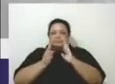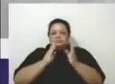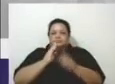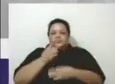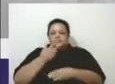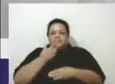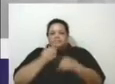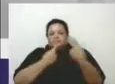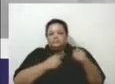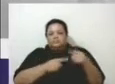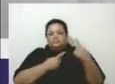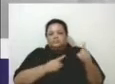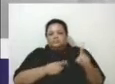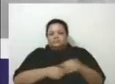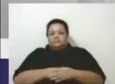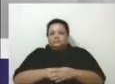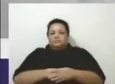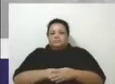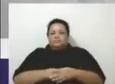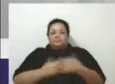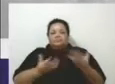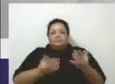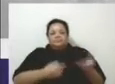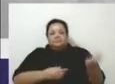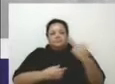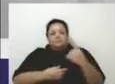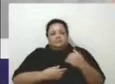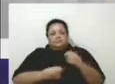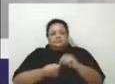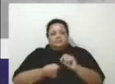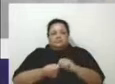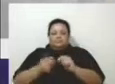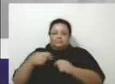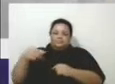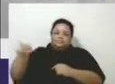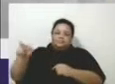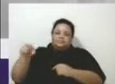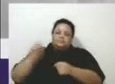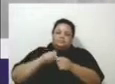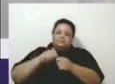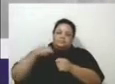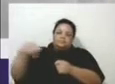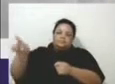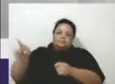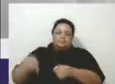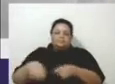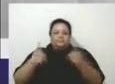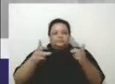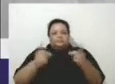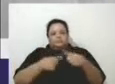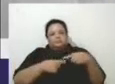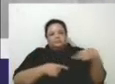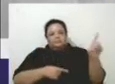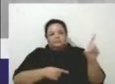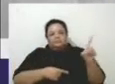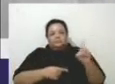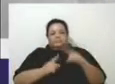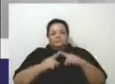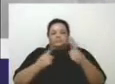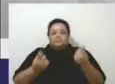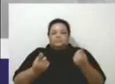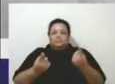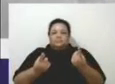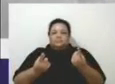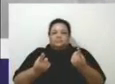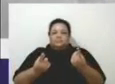fala ai por favor vem aqui faz por favor vai ali e recolhe vai lá e e vende então assim é fácil só que tirar